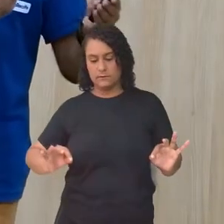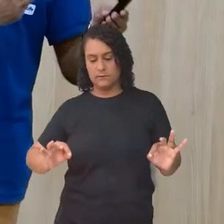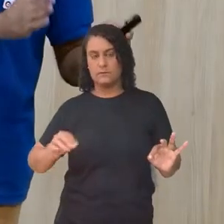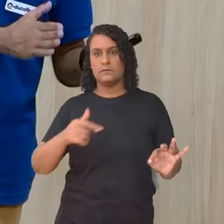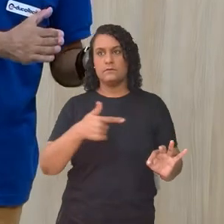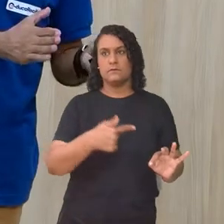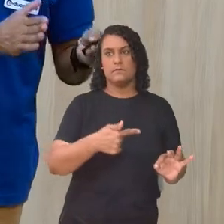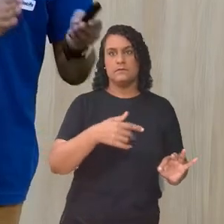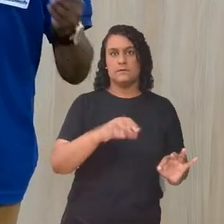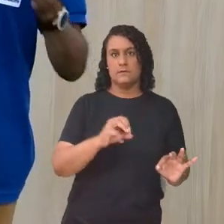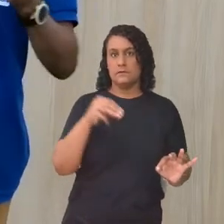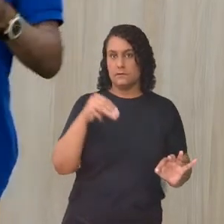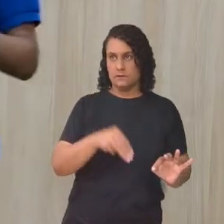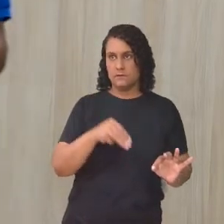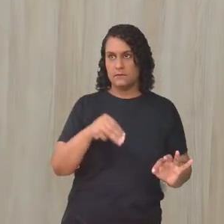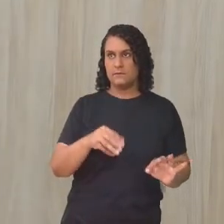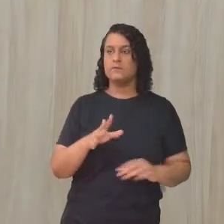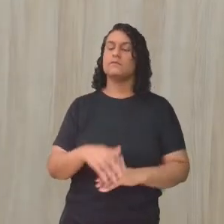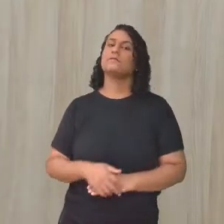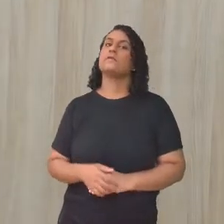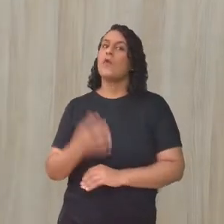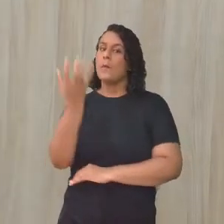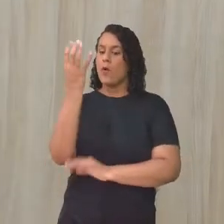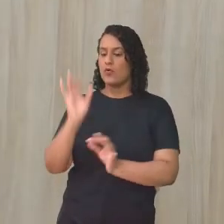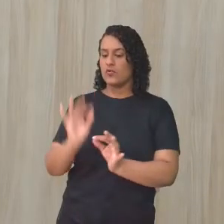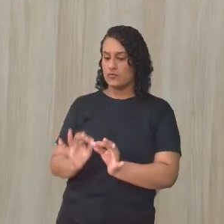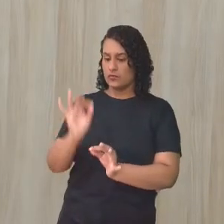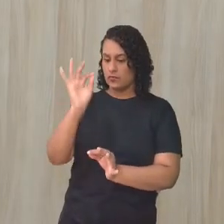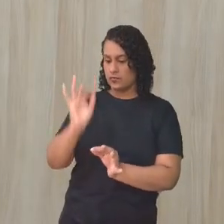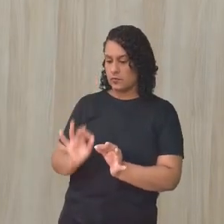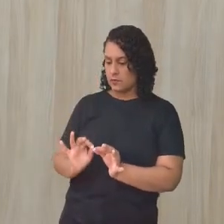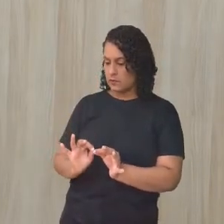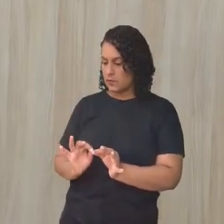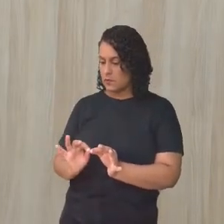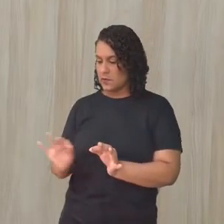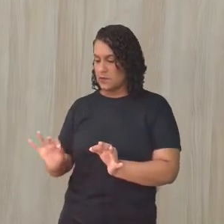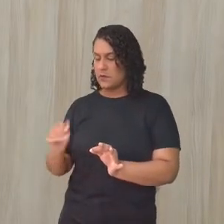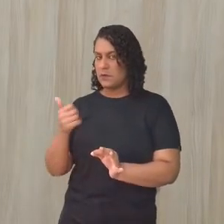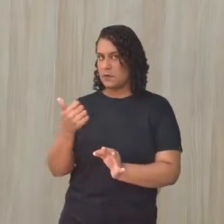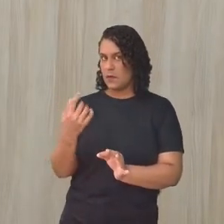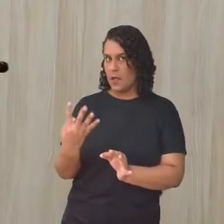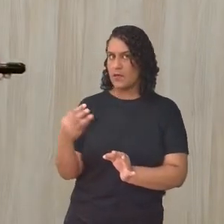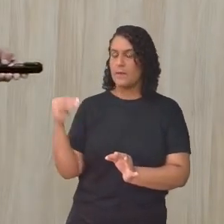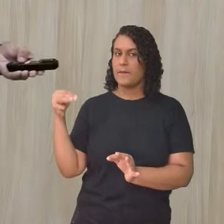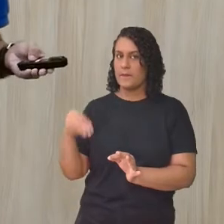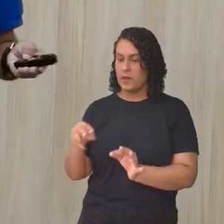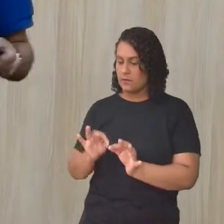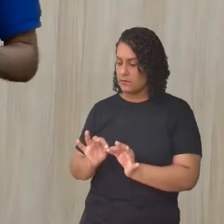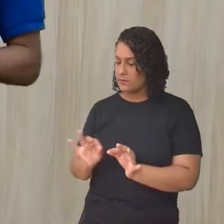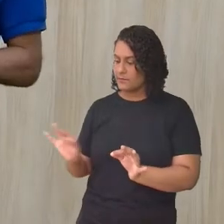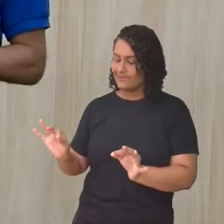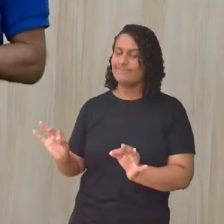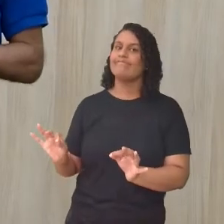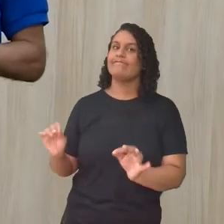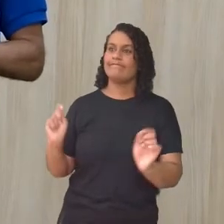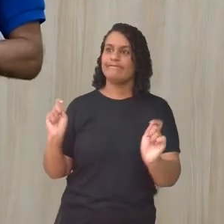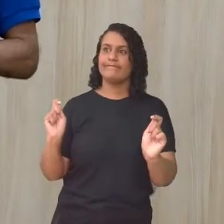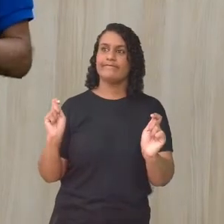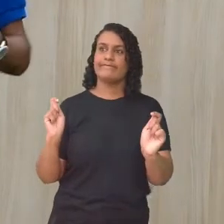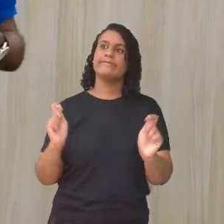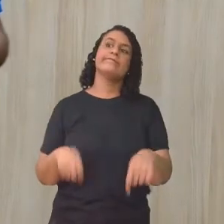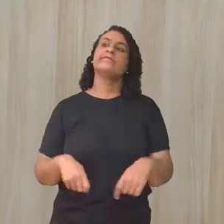70 metros, a sombra do poste aí vai ser igual a 14 metros, tá bom? E